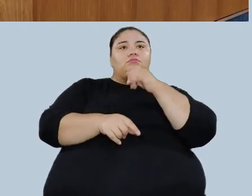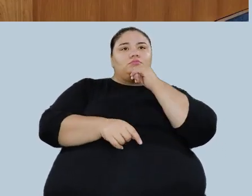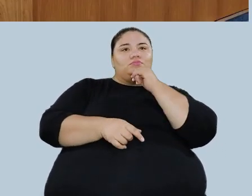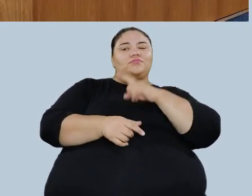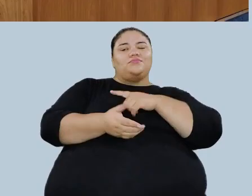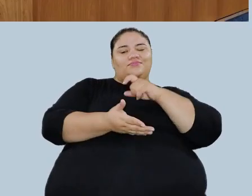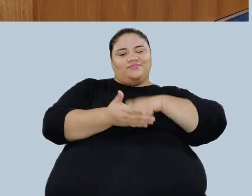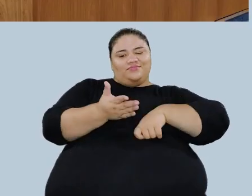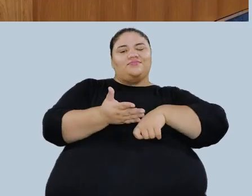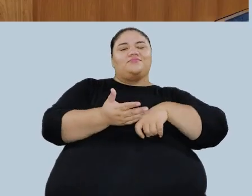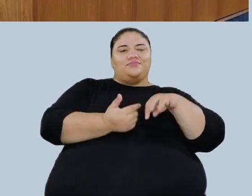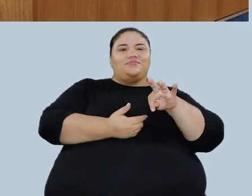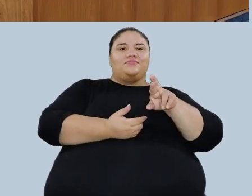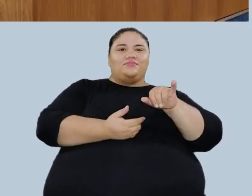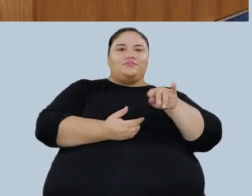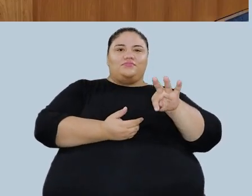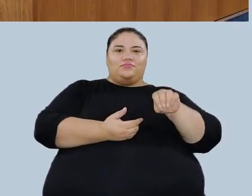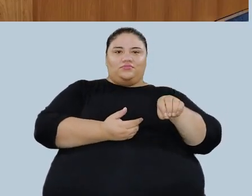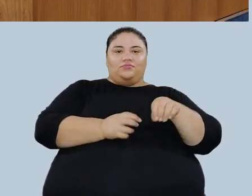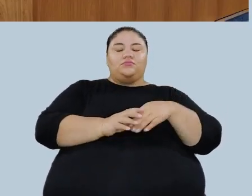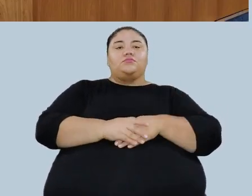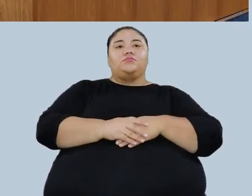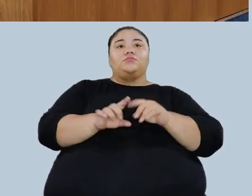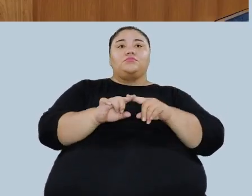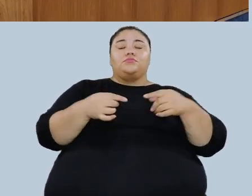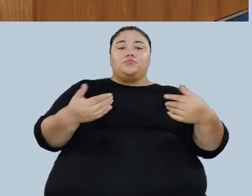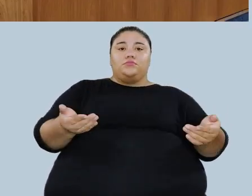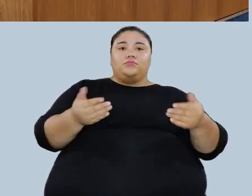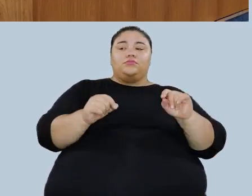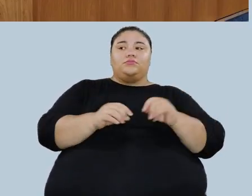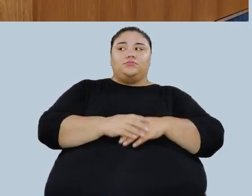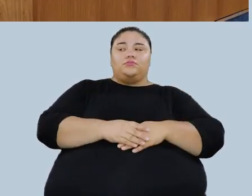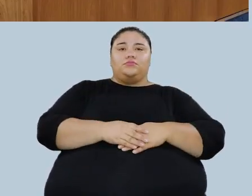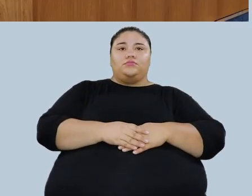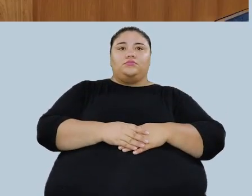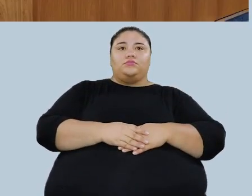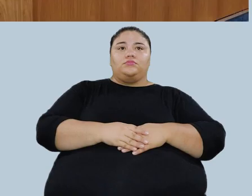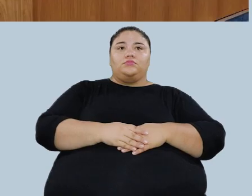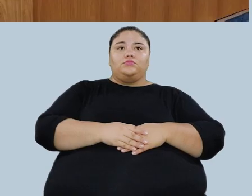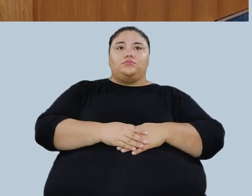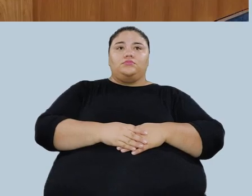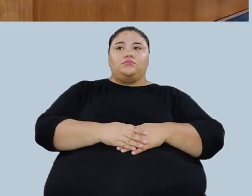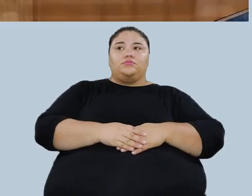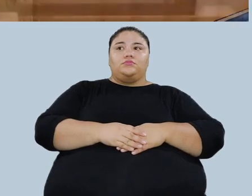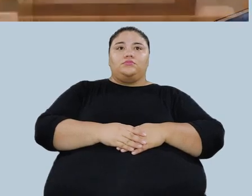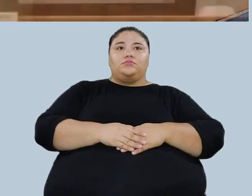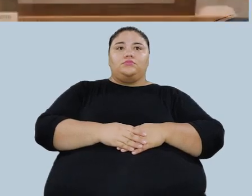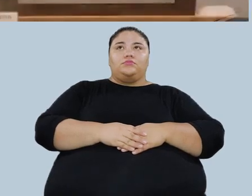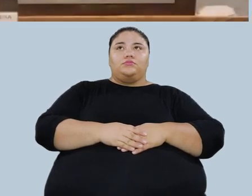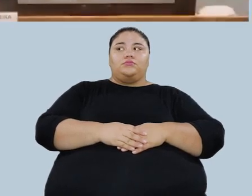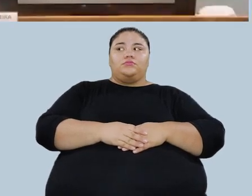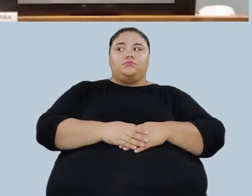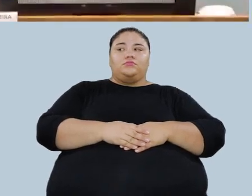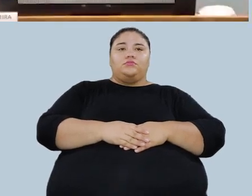A né? taxa tributo, né? Mas esse aqui, veja, né? Nós temos, então, aí dentro do